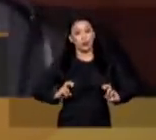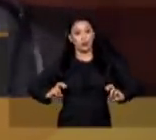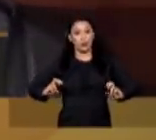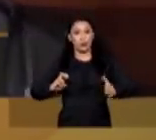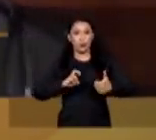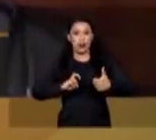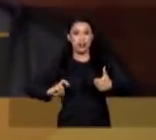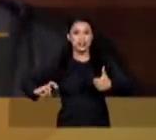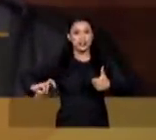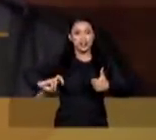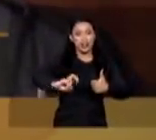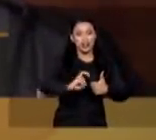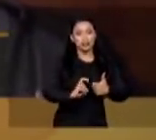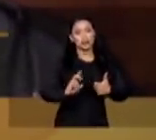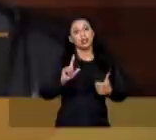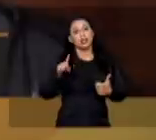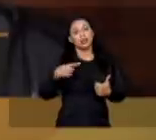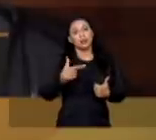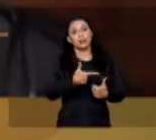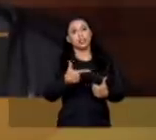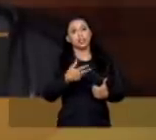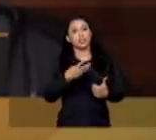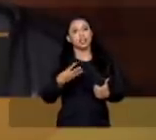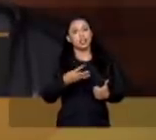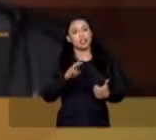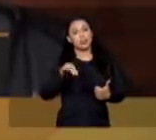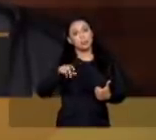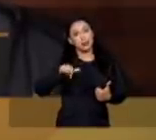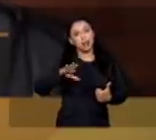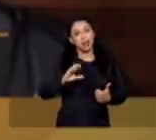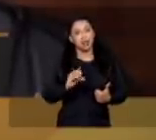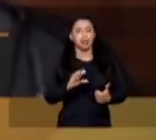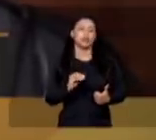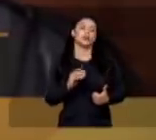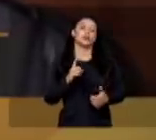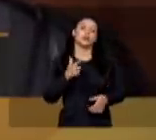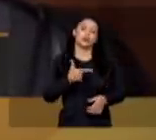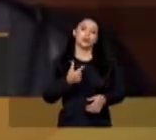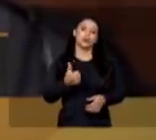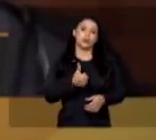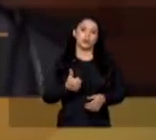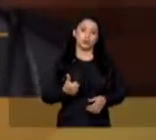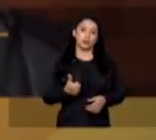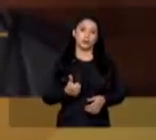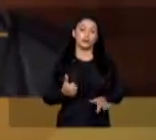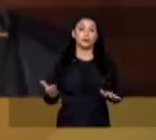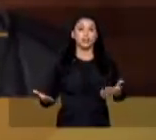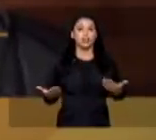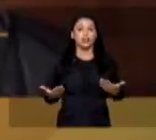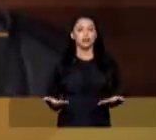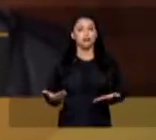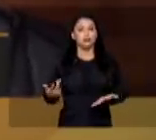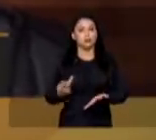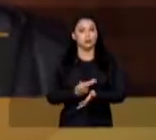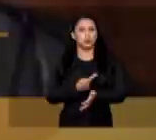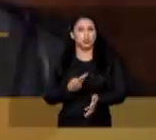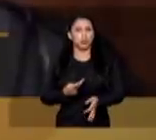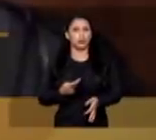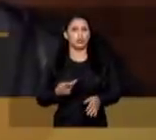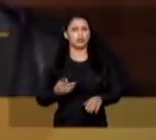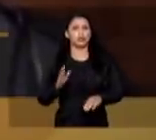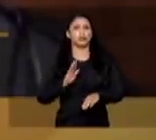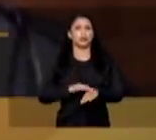que foi finalizada apenas em 23 de março de 2021. A circunstância do